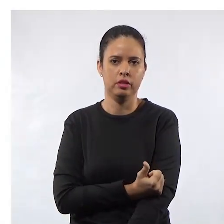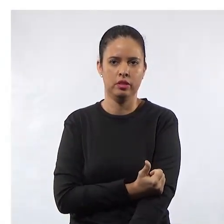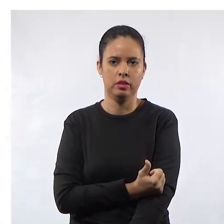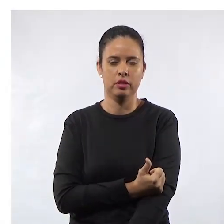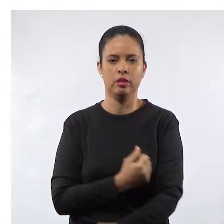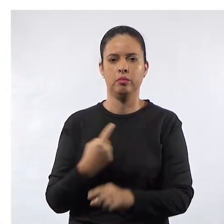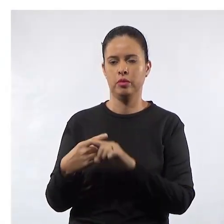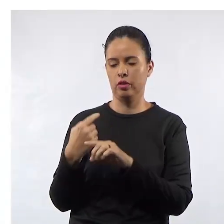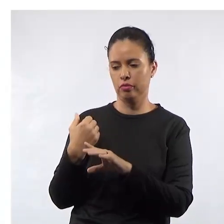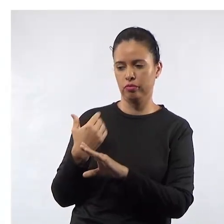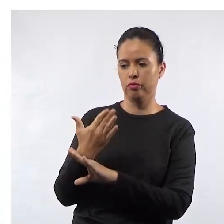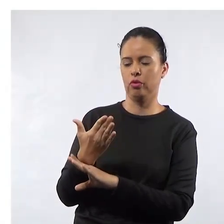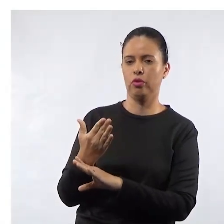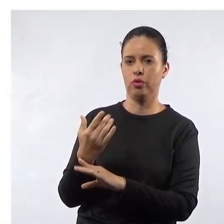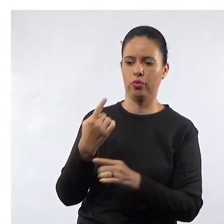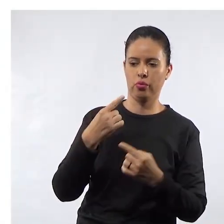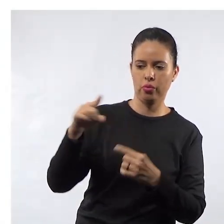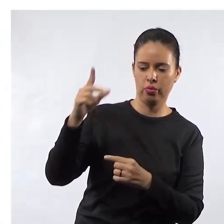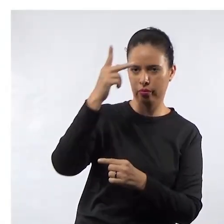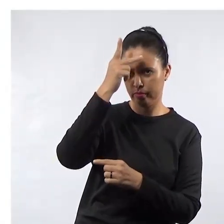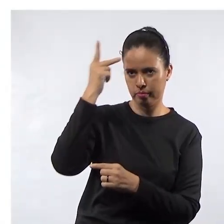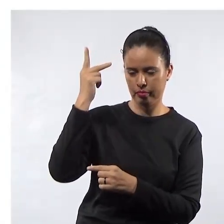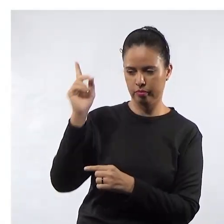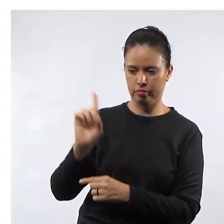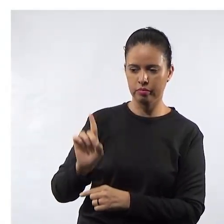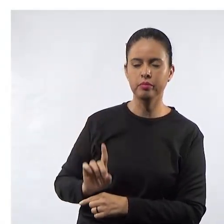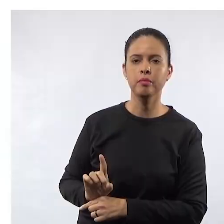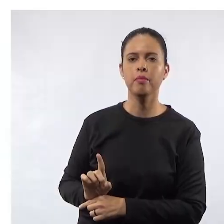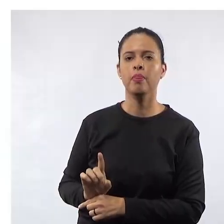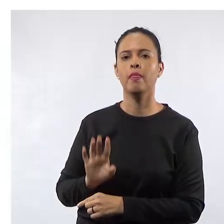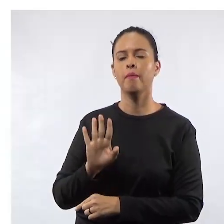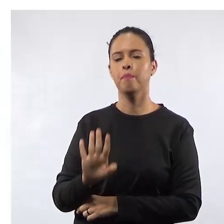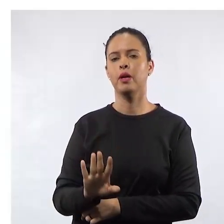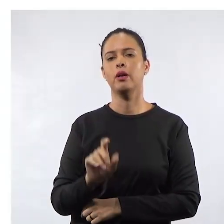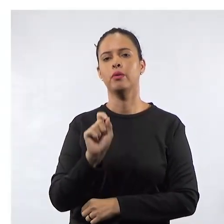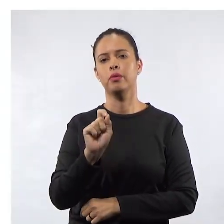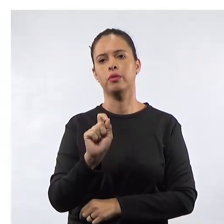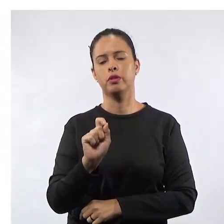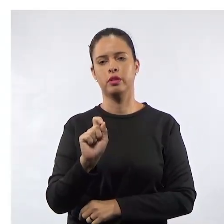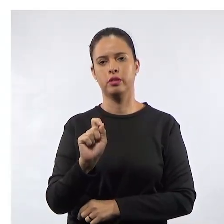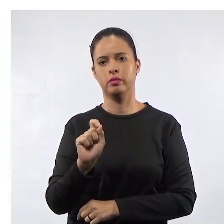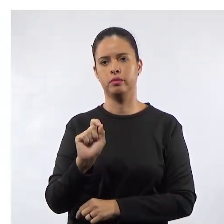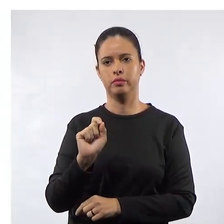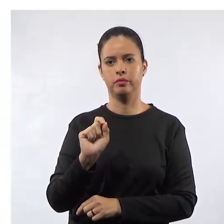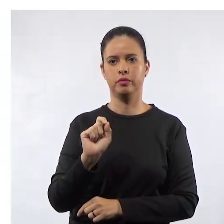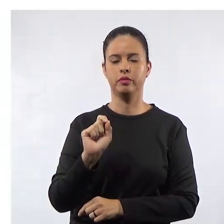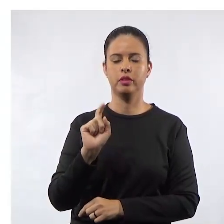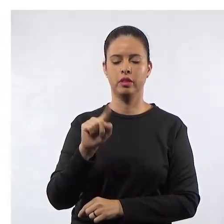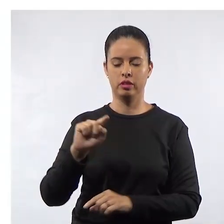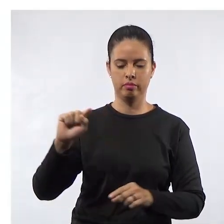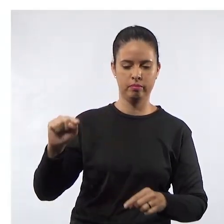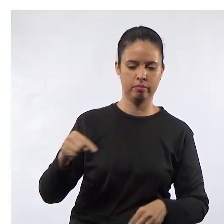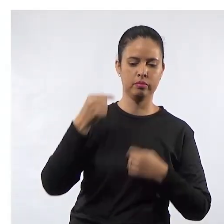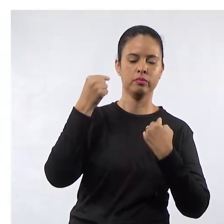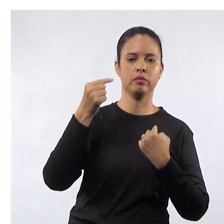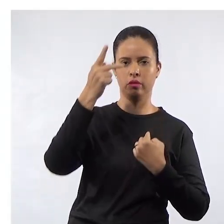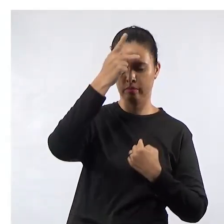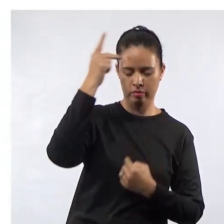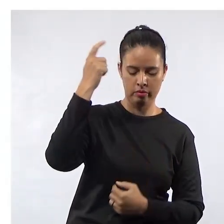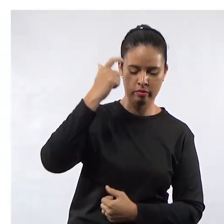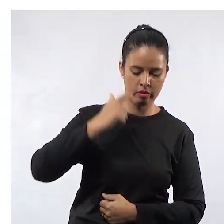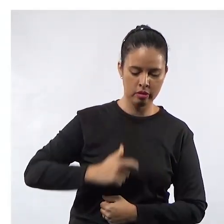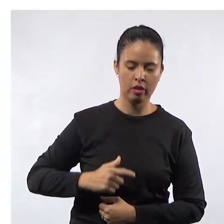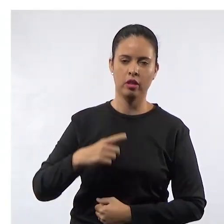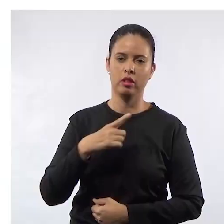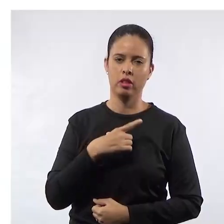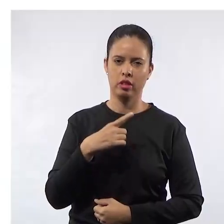seja, ele não extrapola, né, ali o produto, né? Mas quando o dano sair desta órbita e atingir o